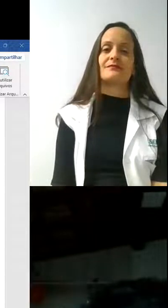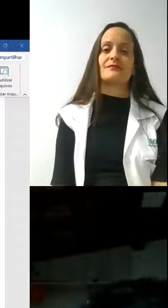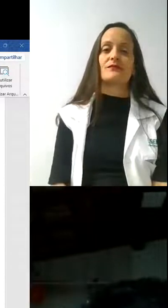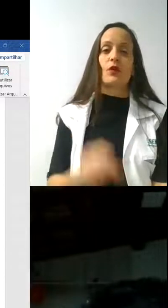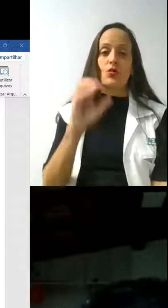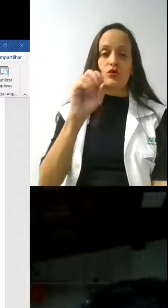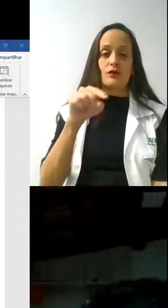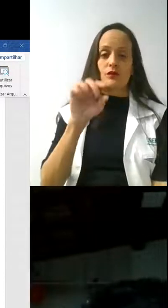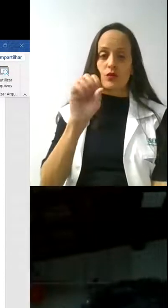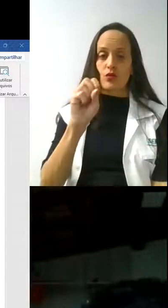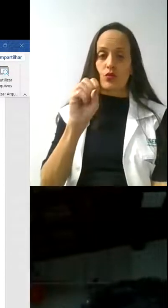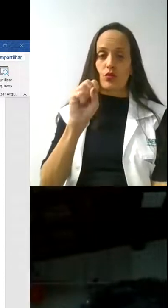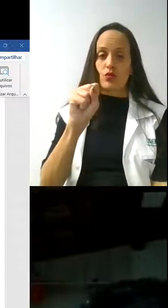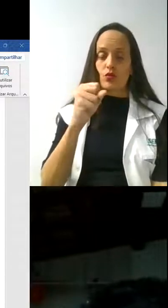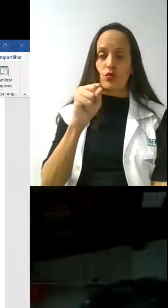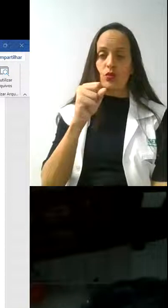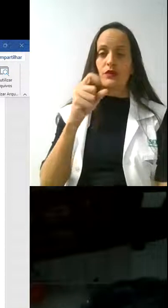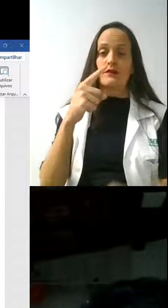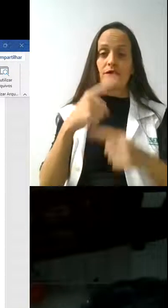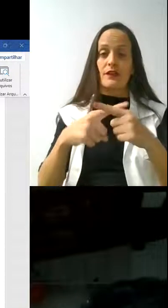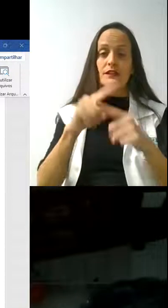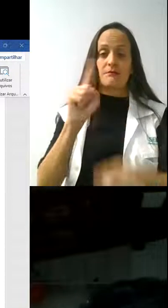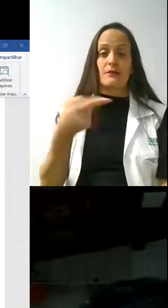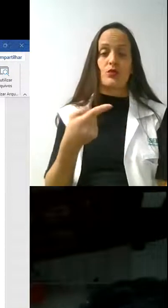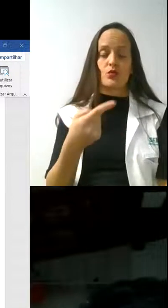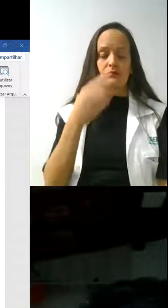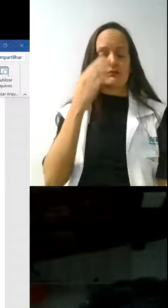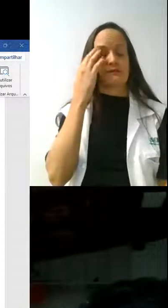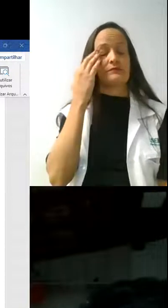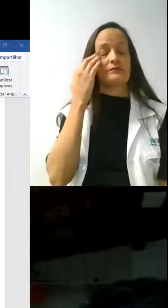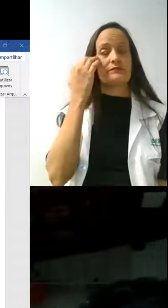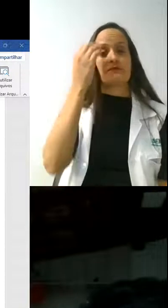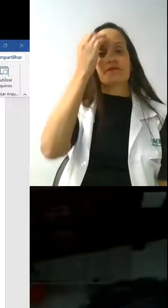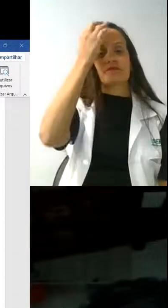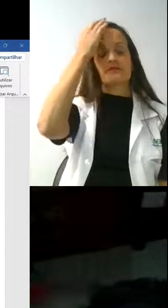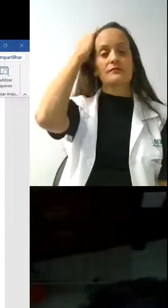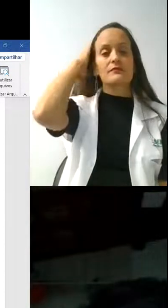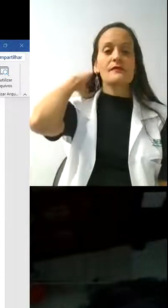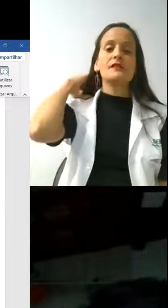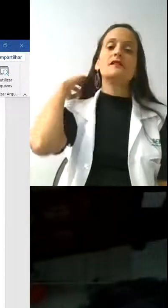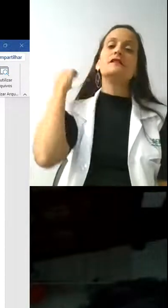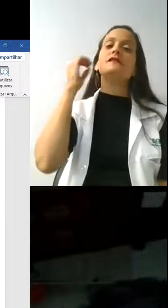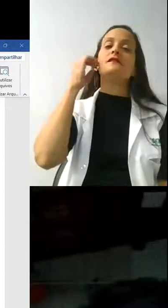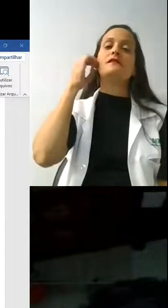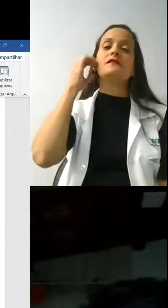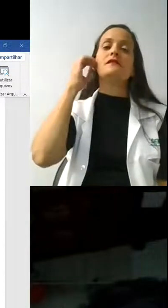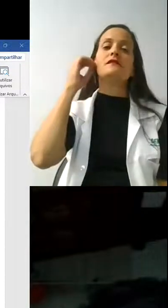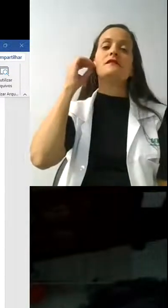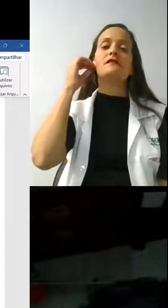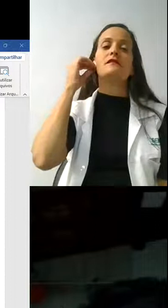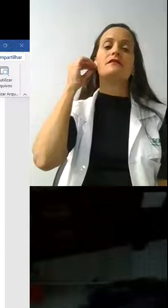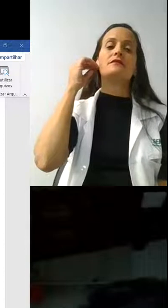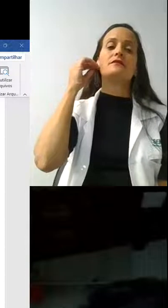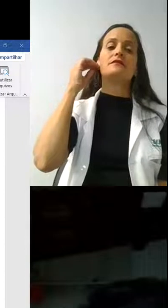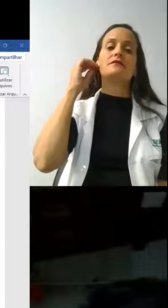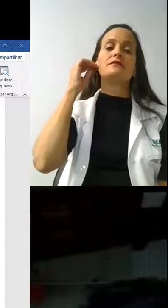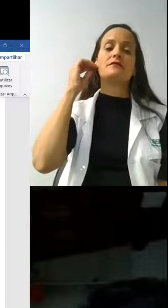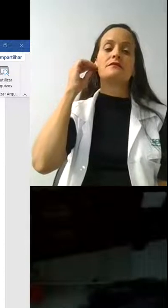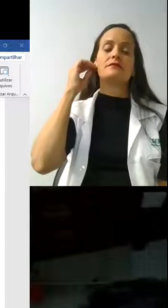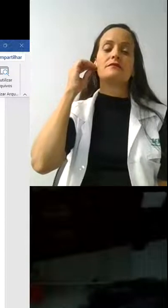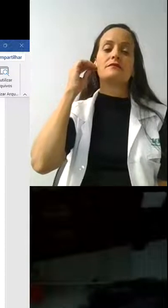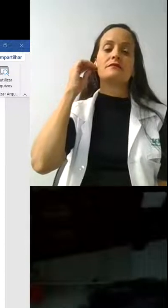Vezes quanto? Vezes 1000, que é milímetro, né? Eu estou pegando o valor em metro e convertendo ele para milímetro. Então